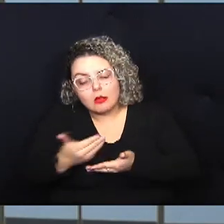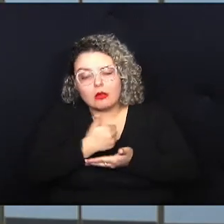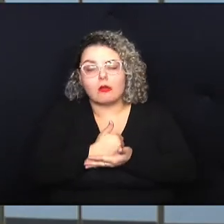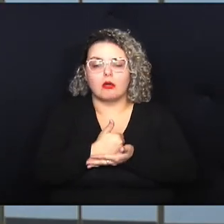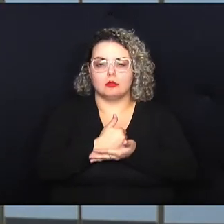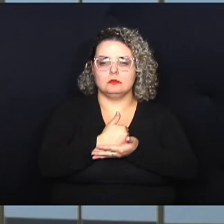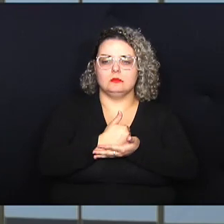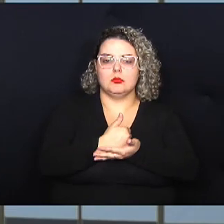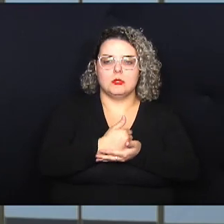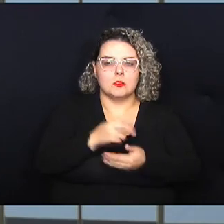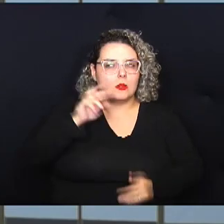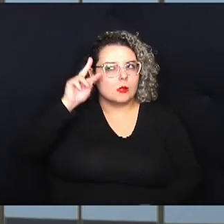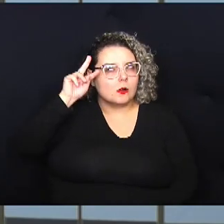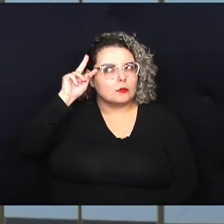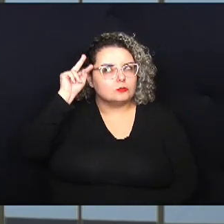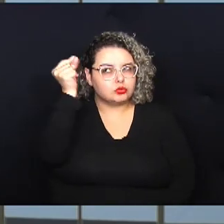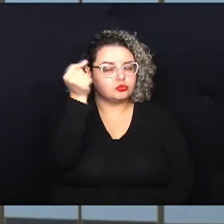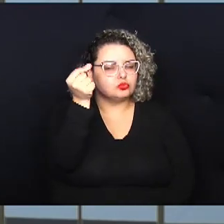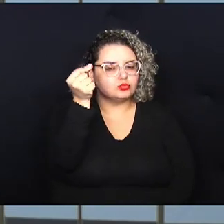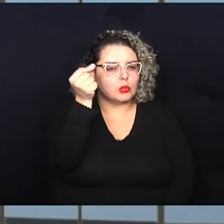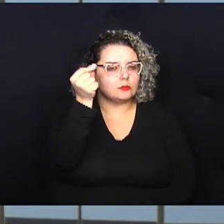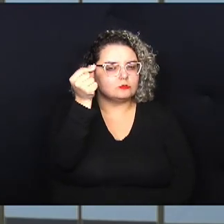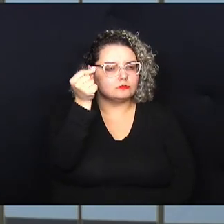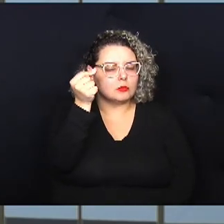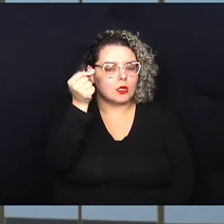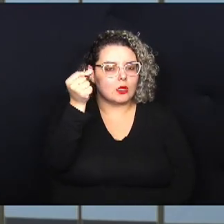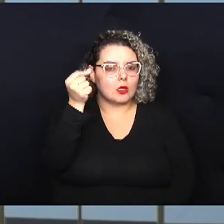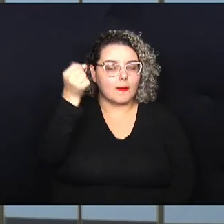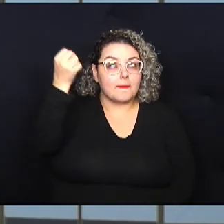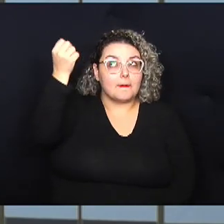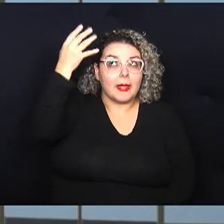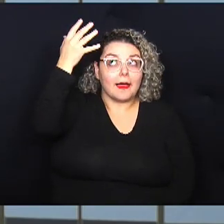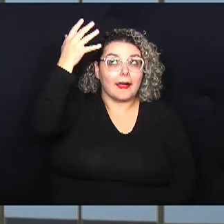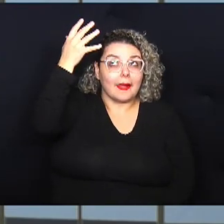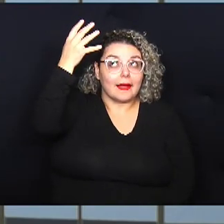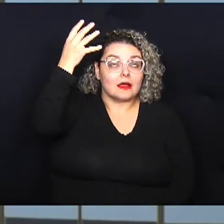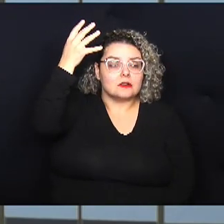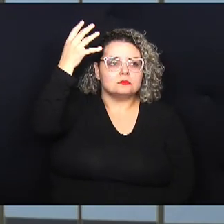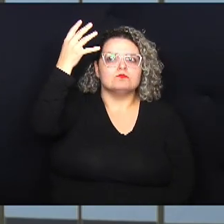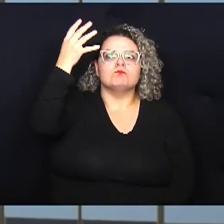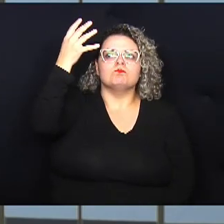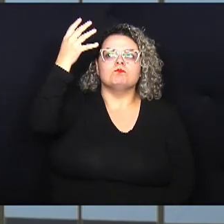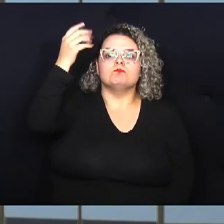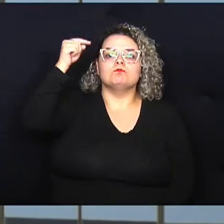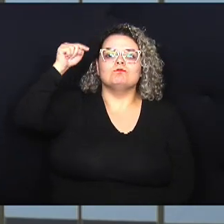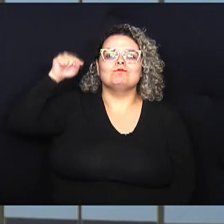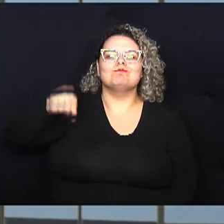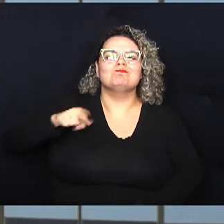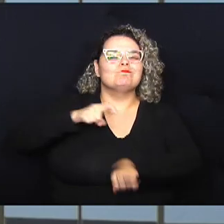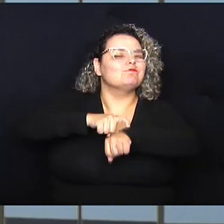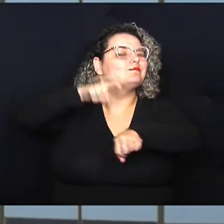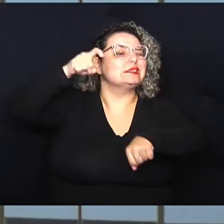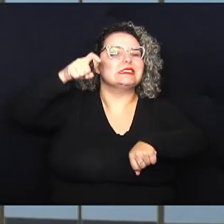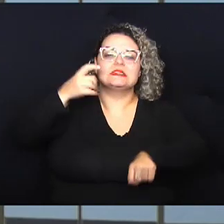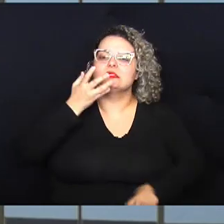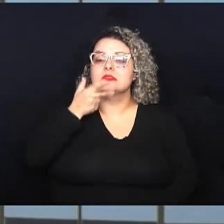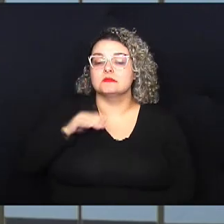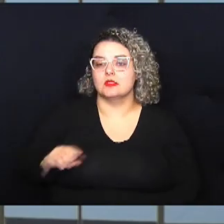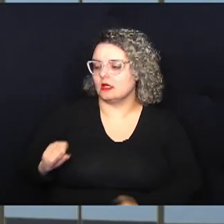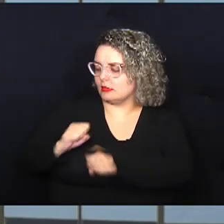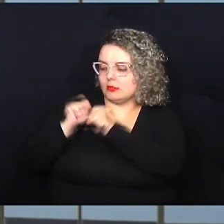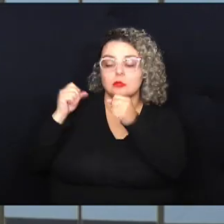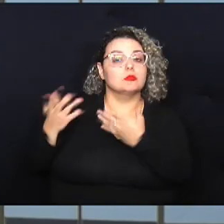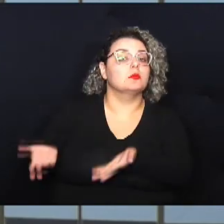aquela start, sabe? Aquela luzinha acende, ela fala, nossa, foi aqui. Pronto, você desbloqueou essa menina. Por